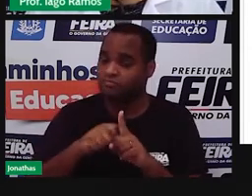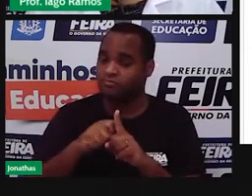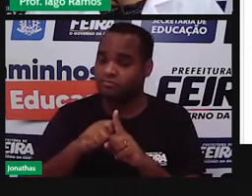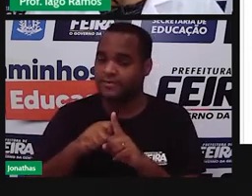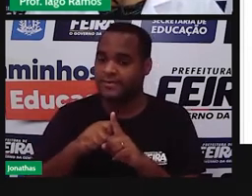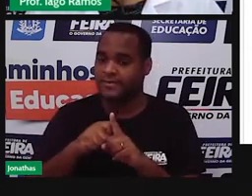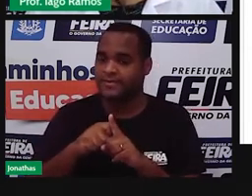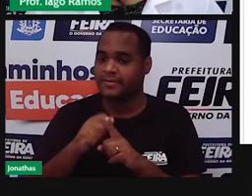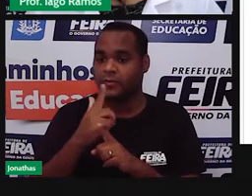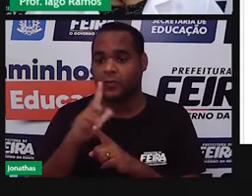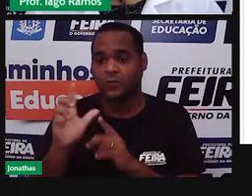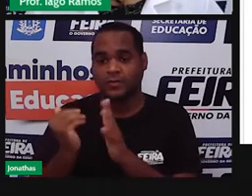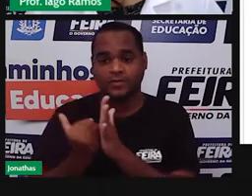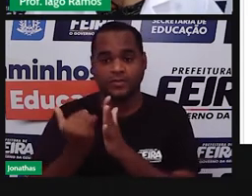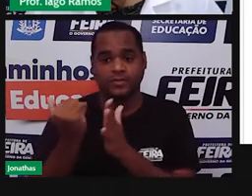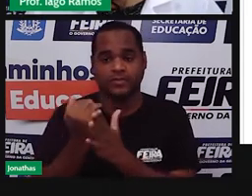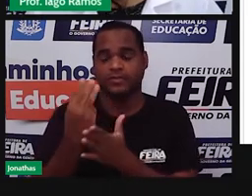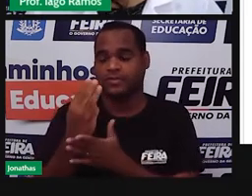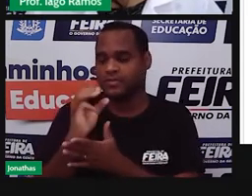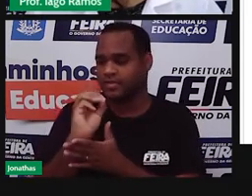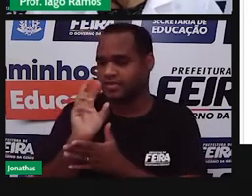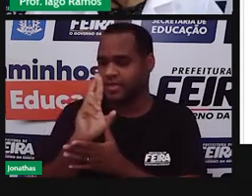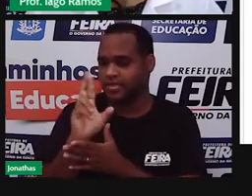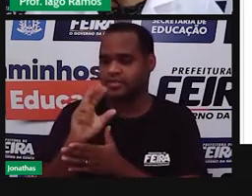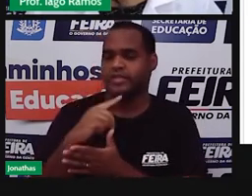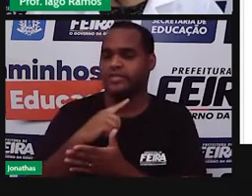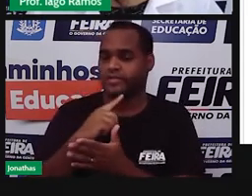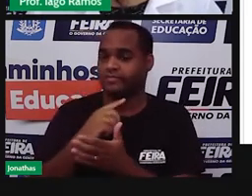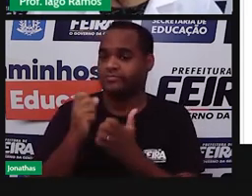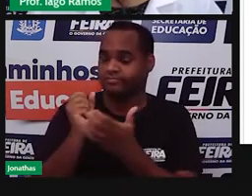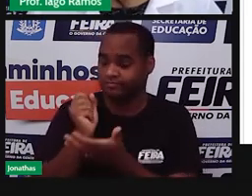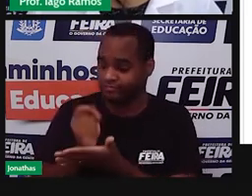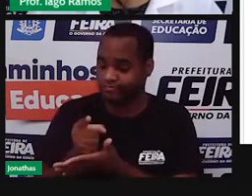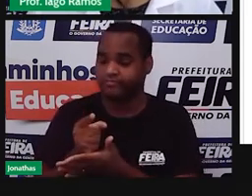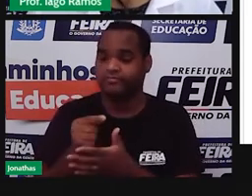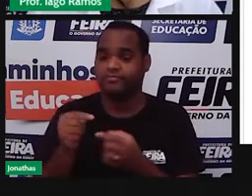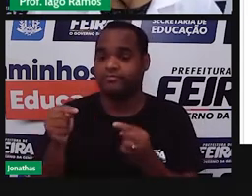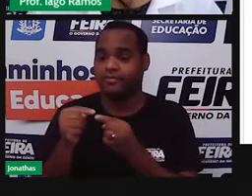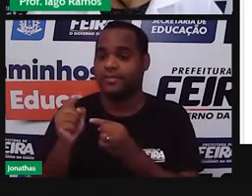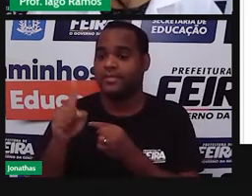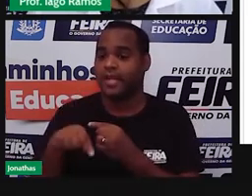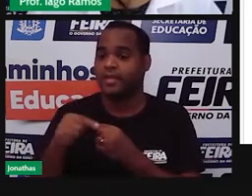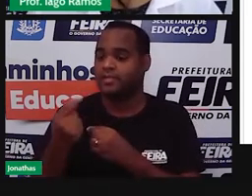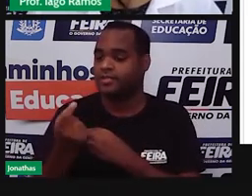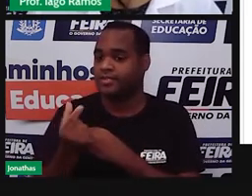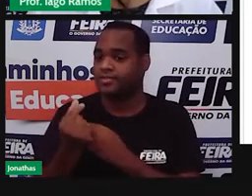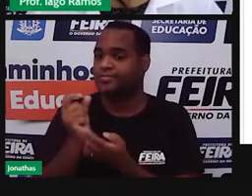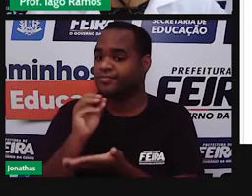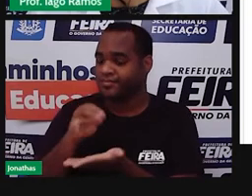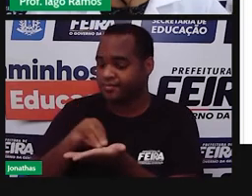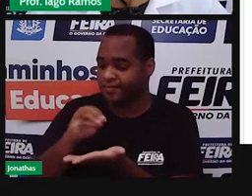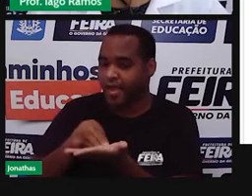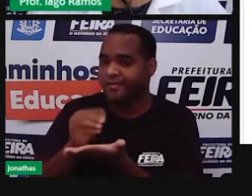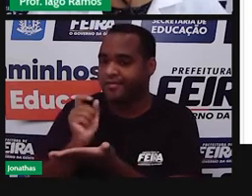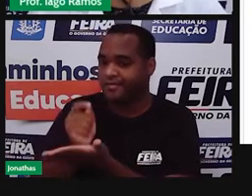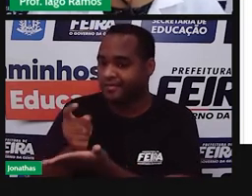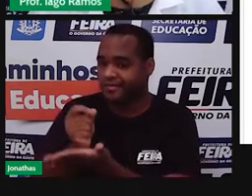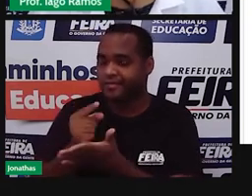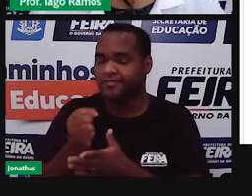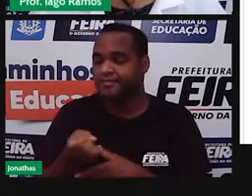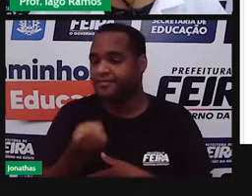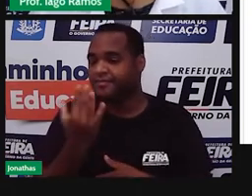peguei mais 30, fiquei devendo R$ 30. Quanto é que eu estou devendo no total? Estou